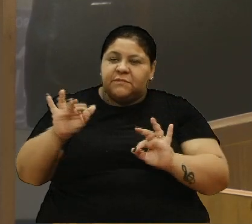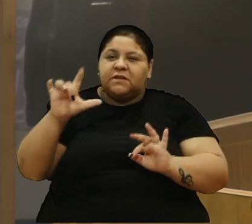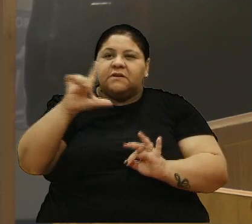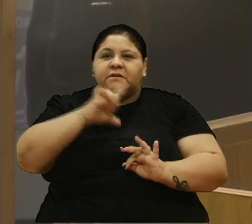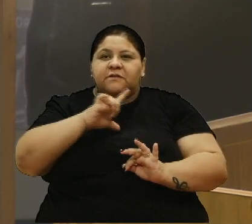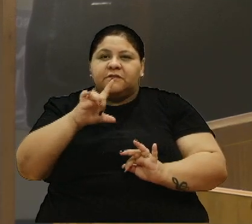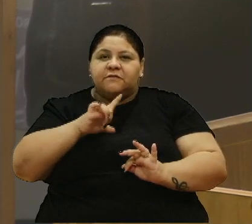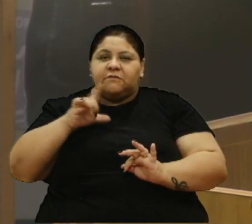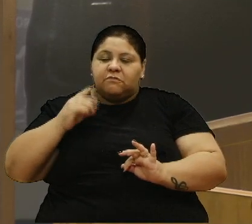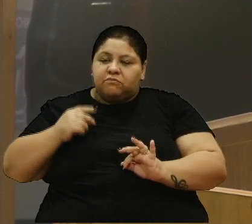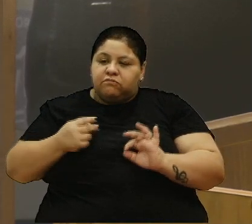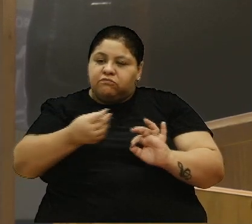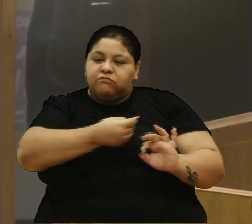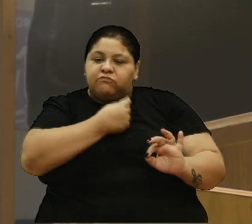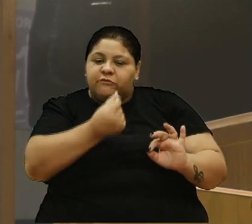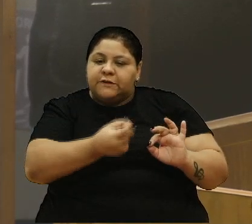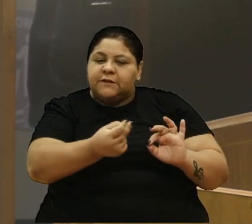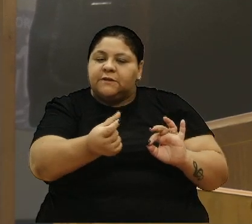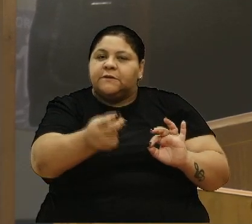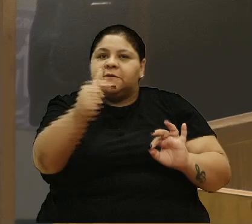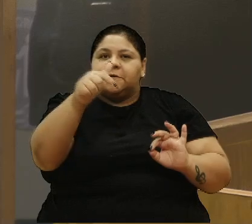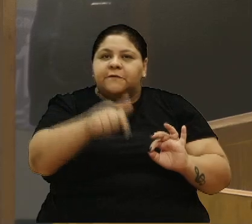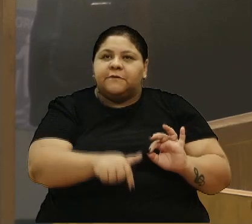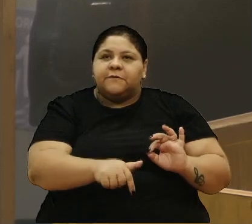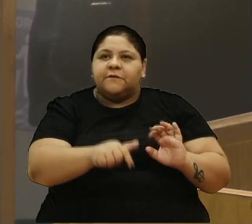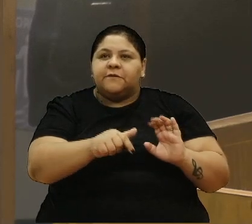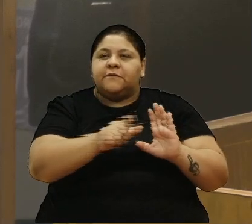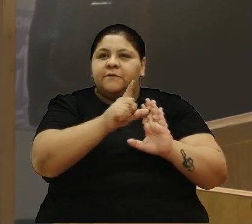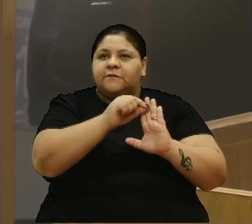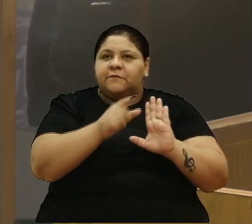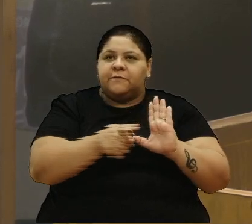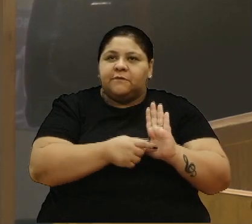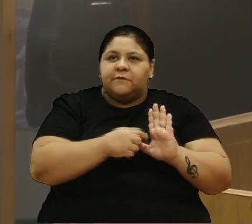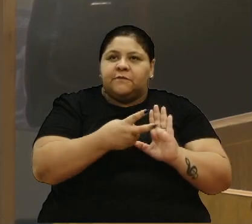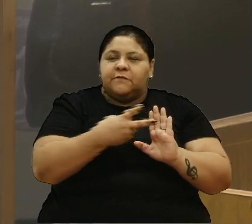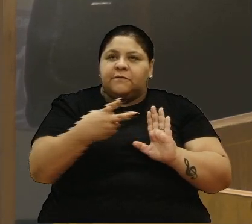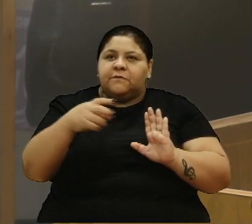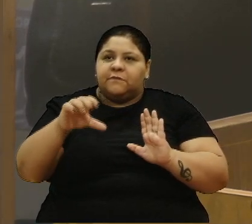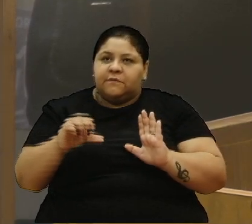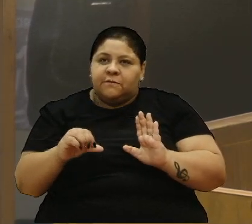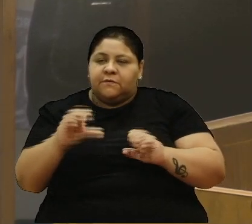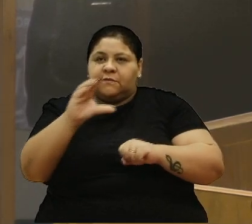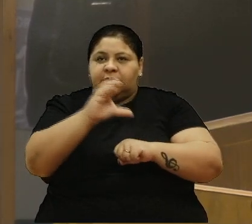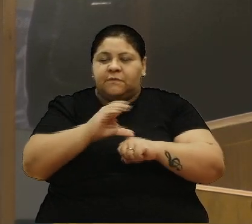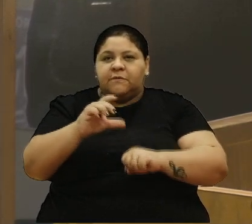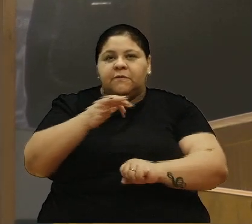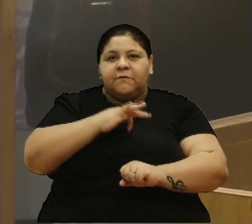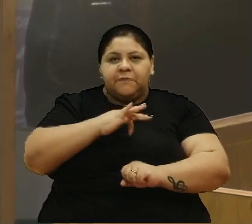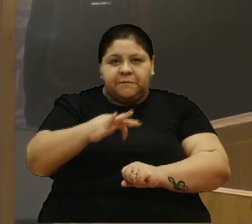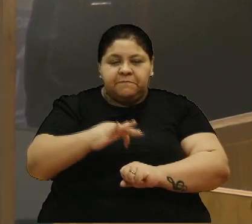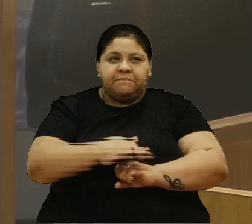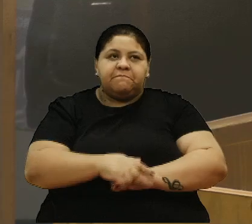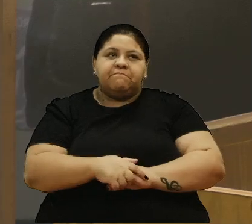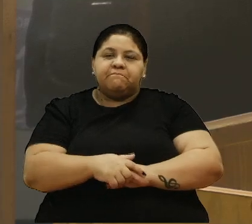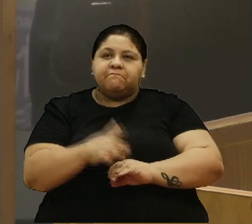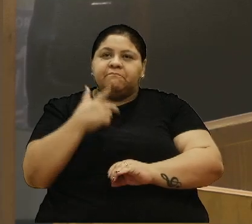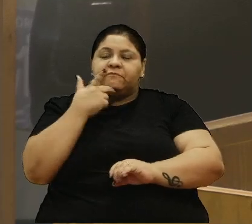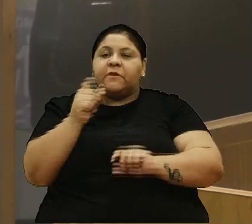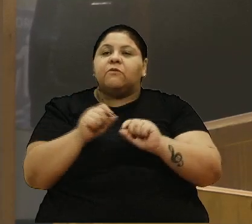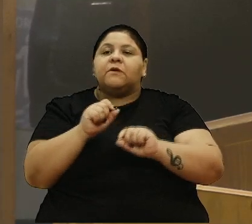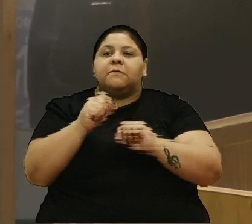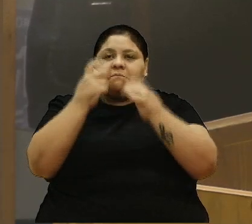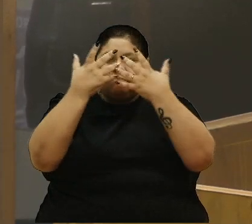tenhas longa vida sobre a terra. O artigo 229 da nossa Constituição Federal diz o